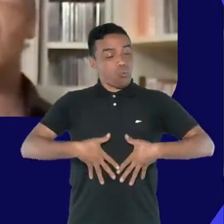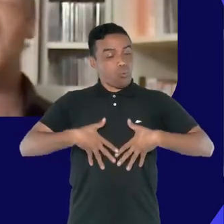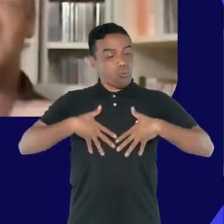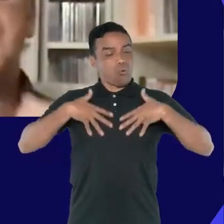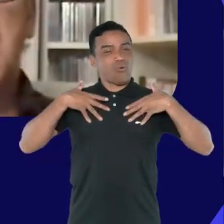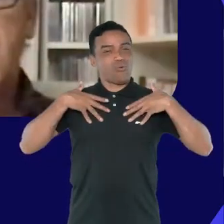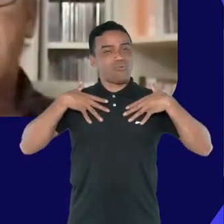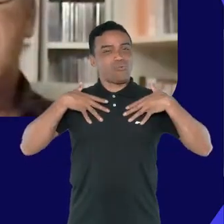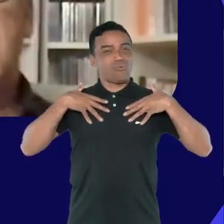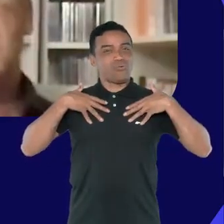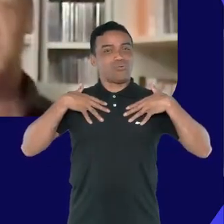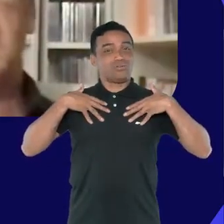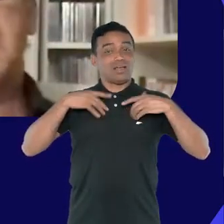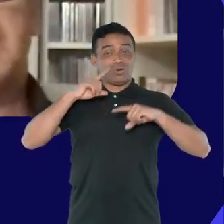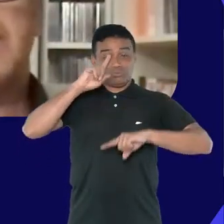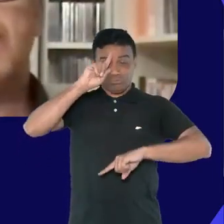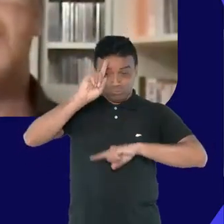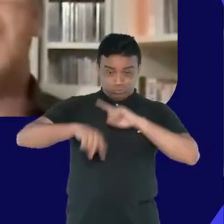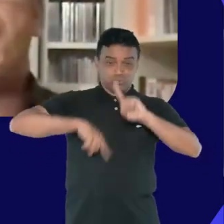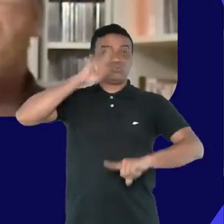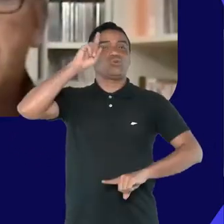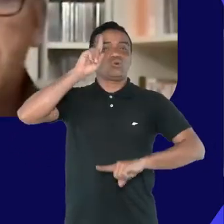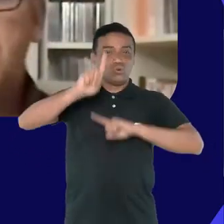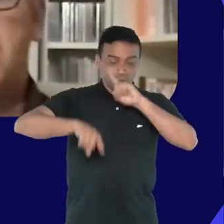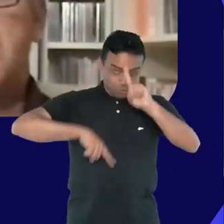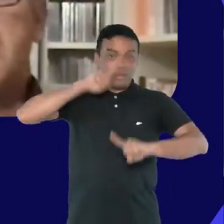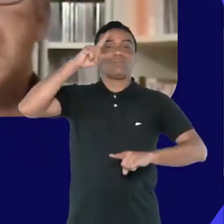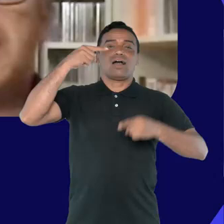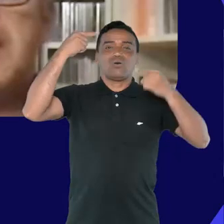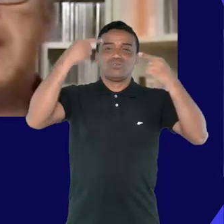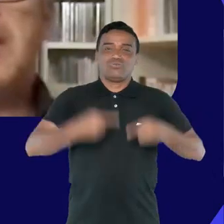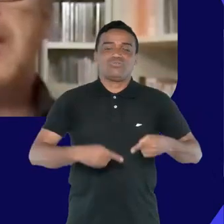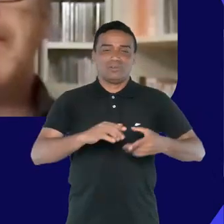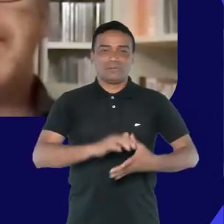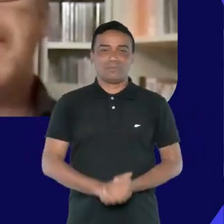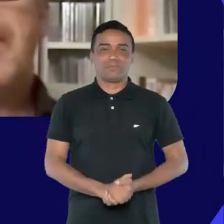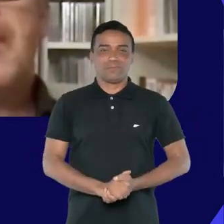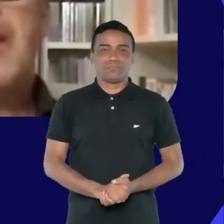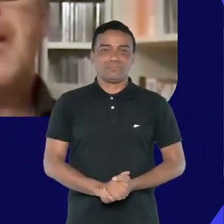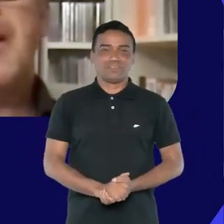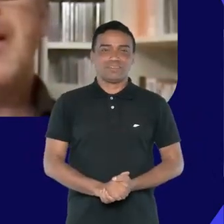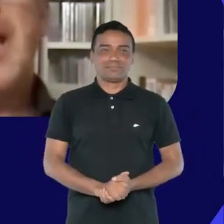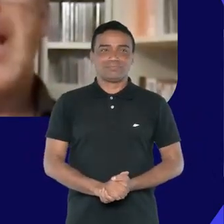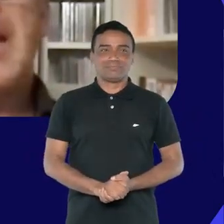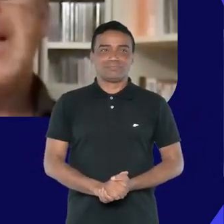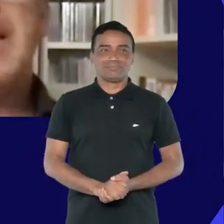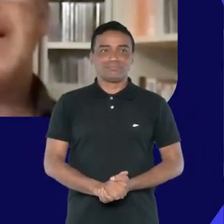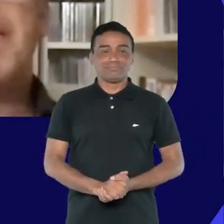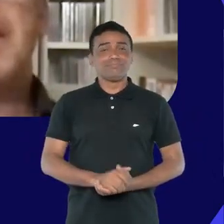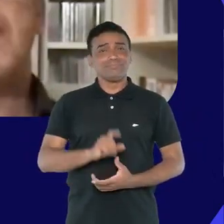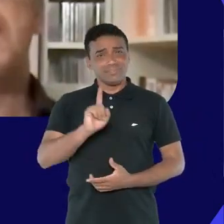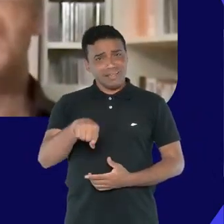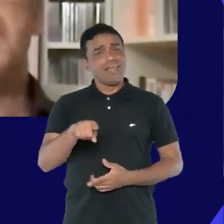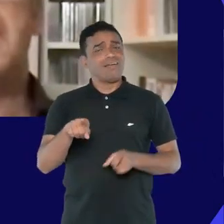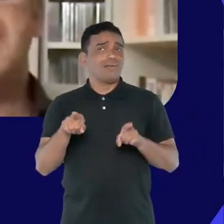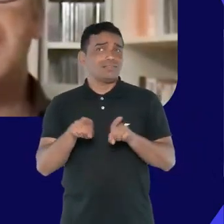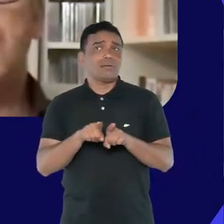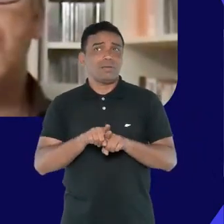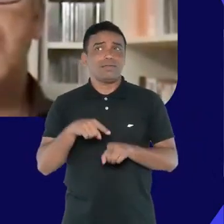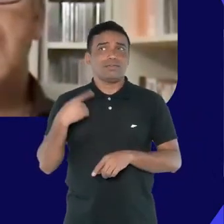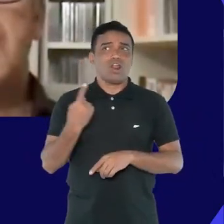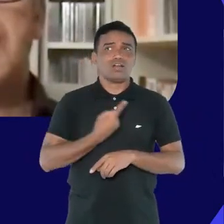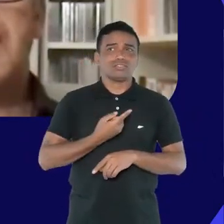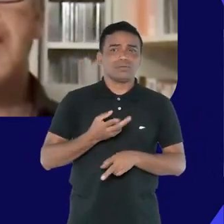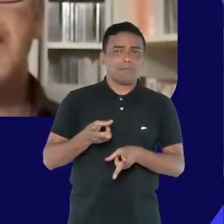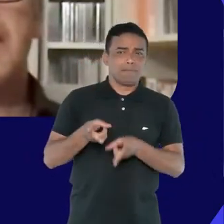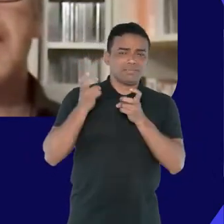a superação dos desafios. E é aí que também nós depois